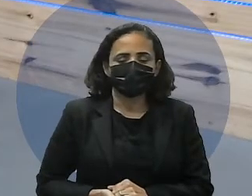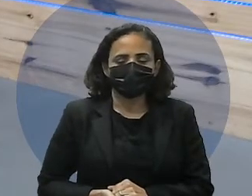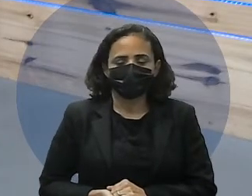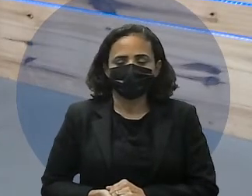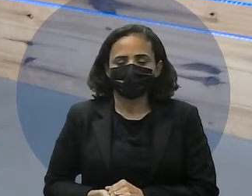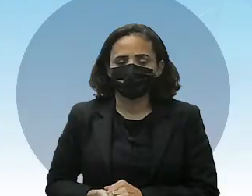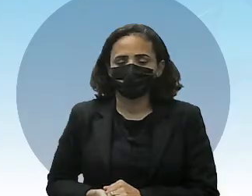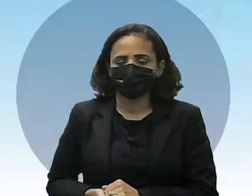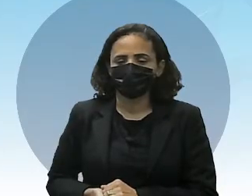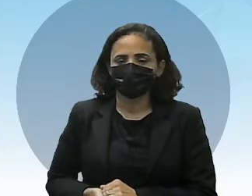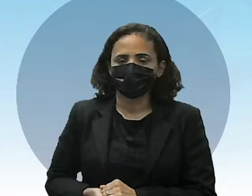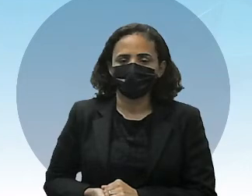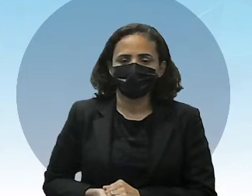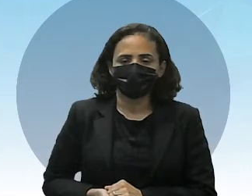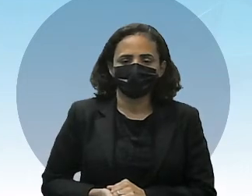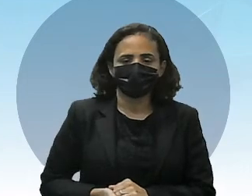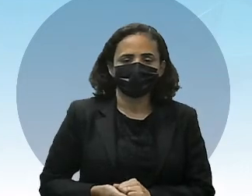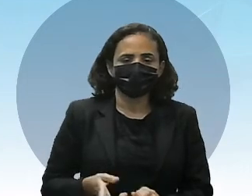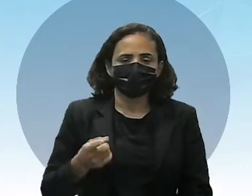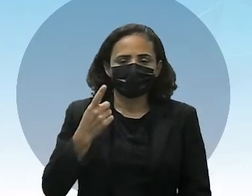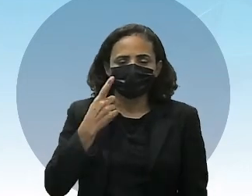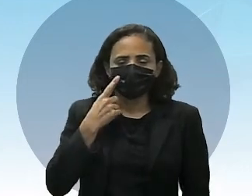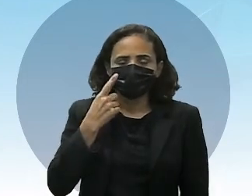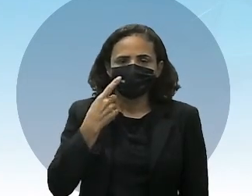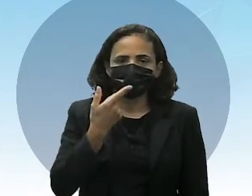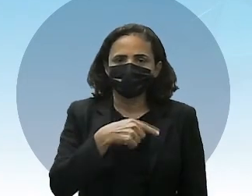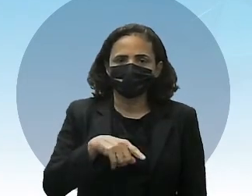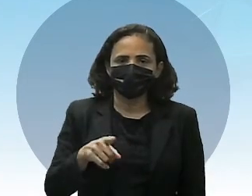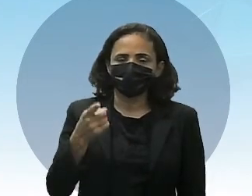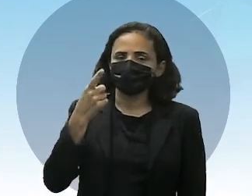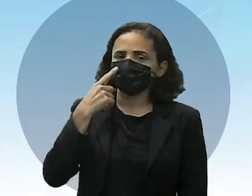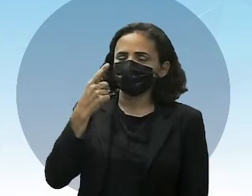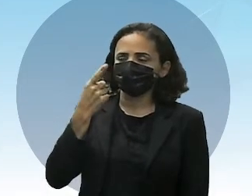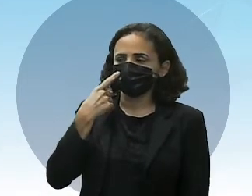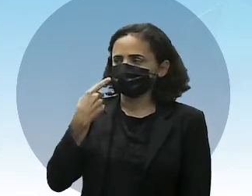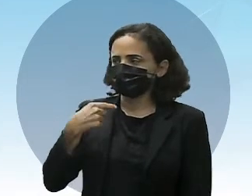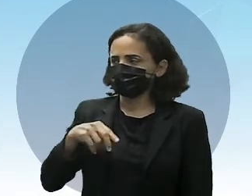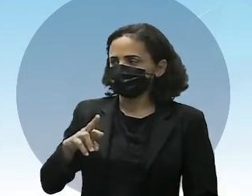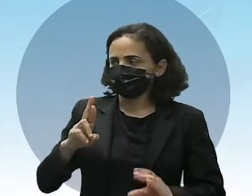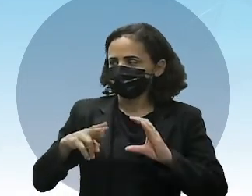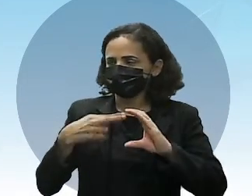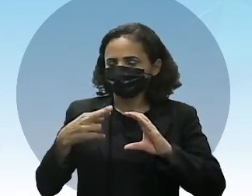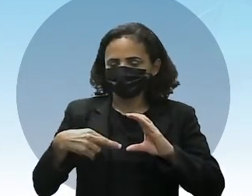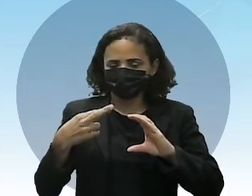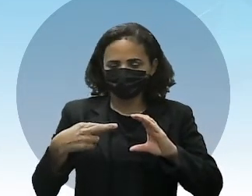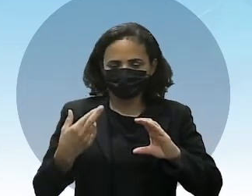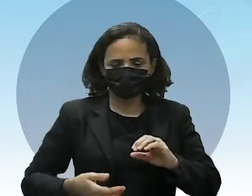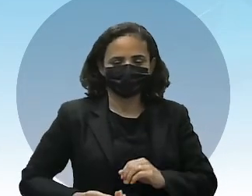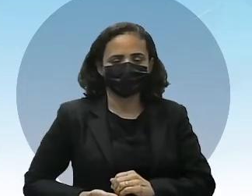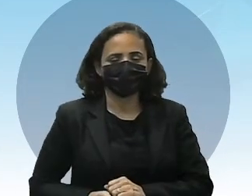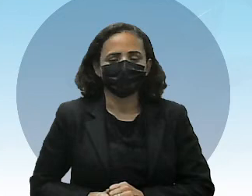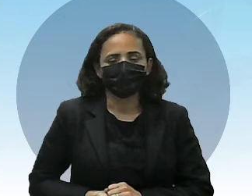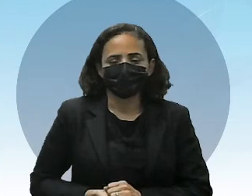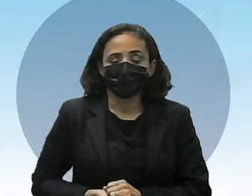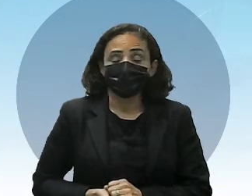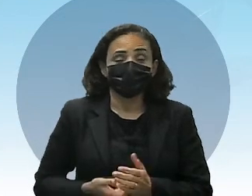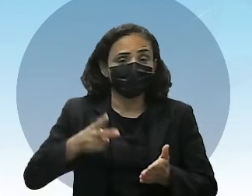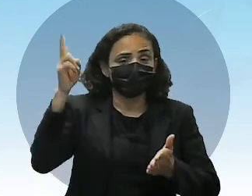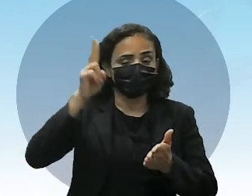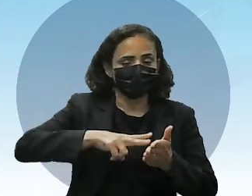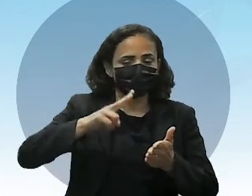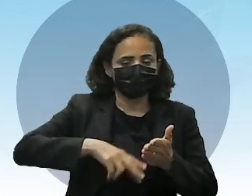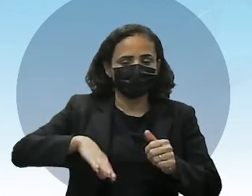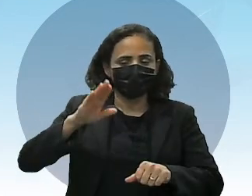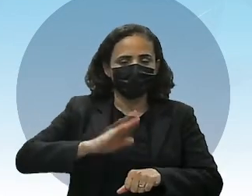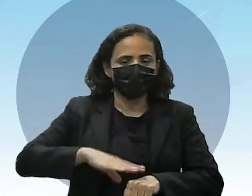aqui. Isso! Composição. Tio Valtinho está olhando para o Robertão. Vou olhar para você agora e vou ler com você mais